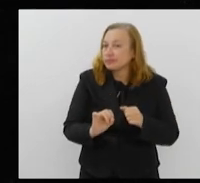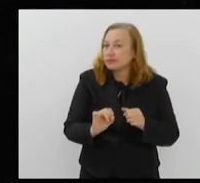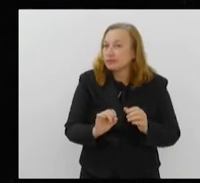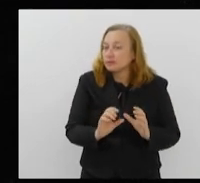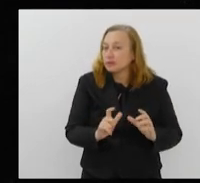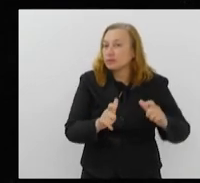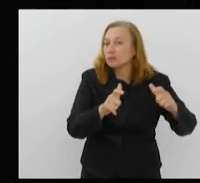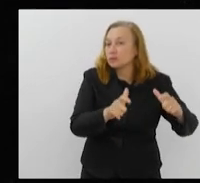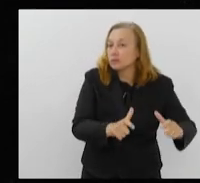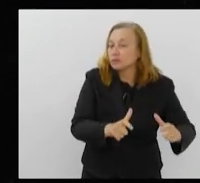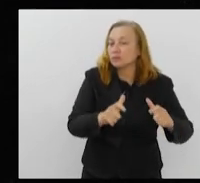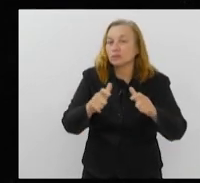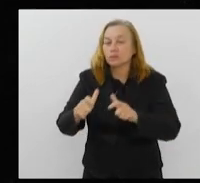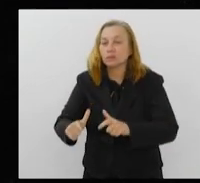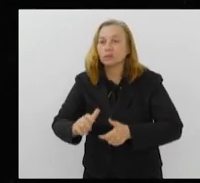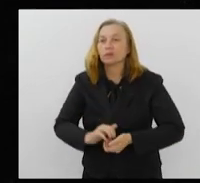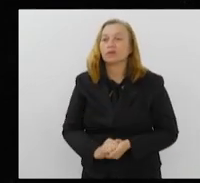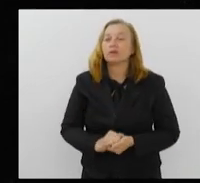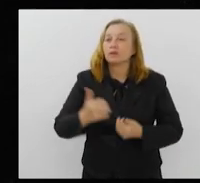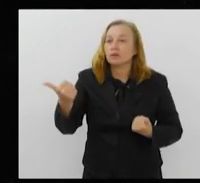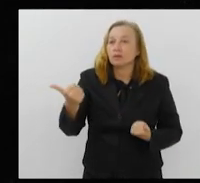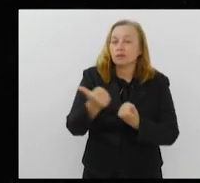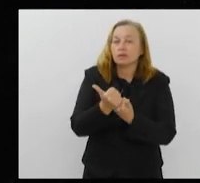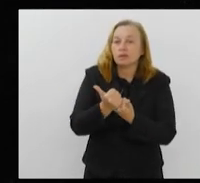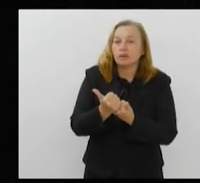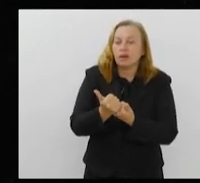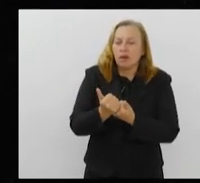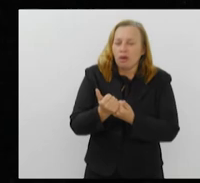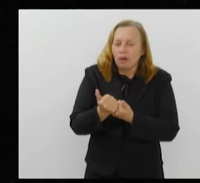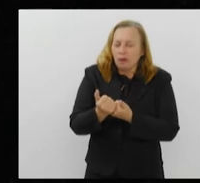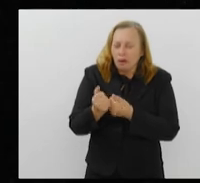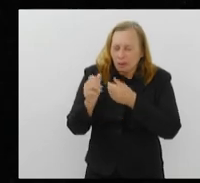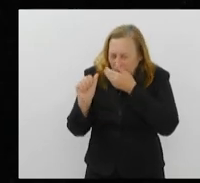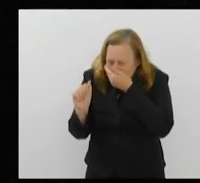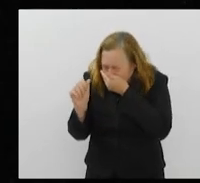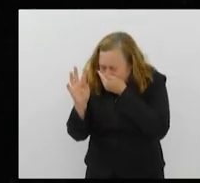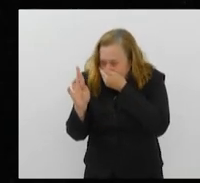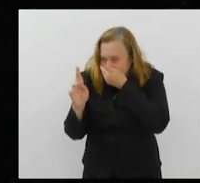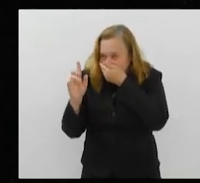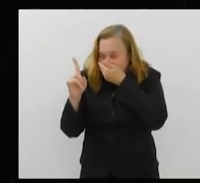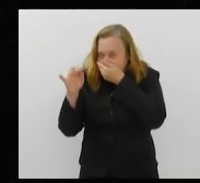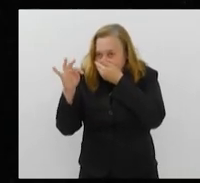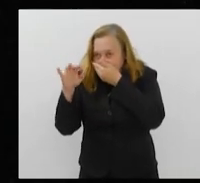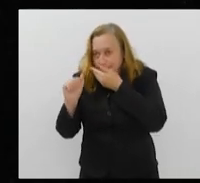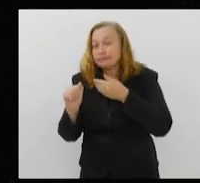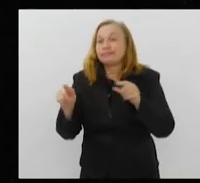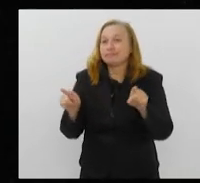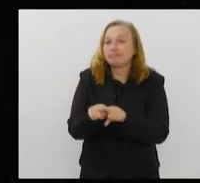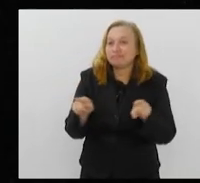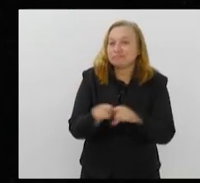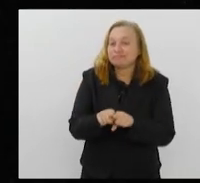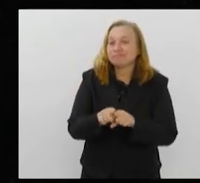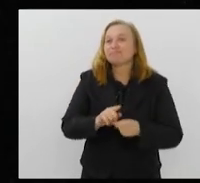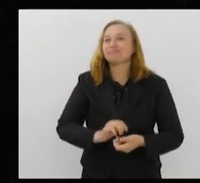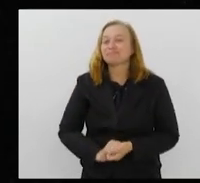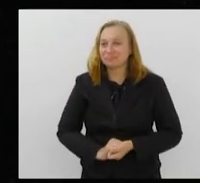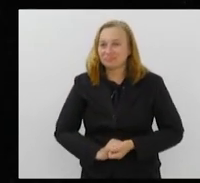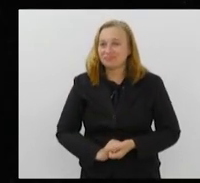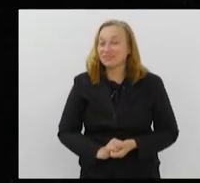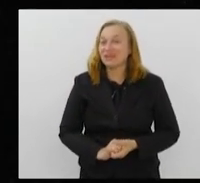em termos de apoio a brigadistas e também das ações de voluntariado que